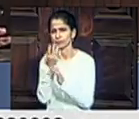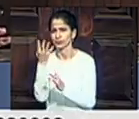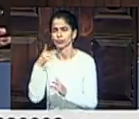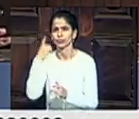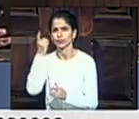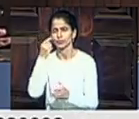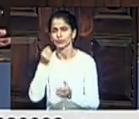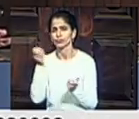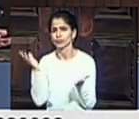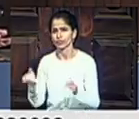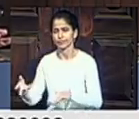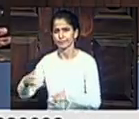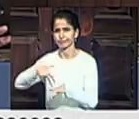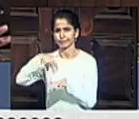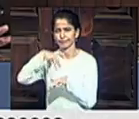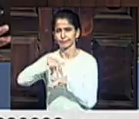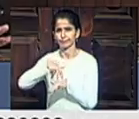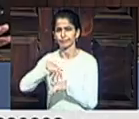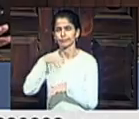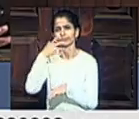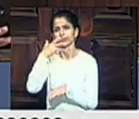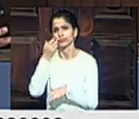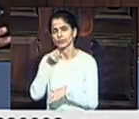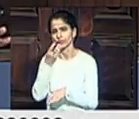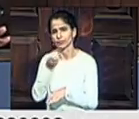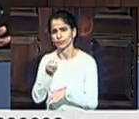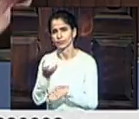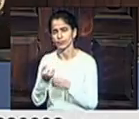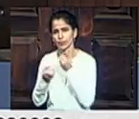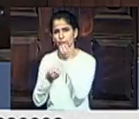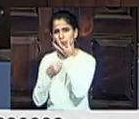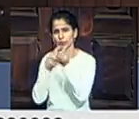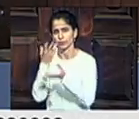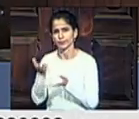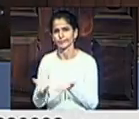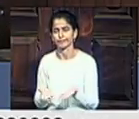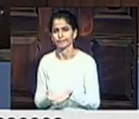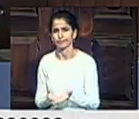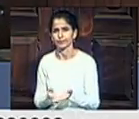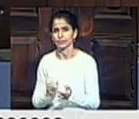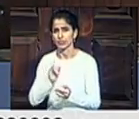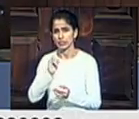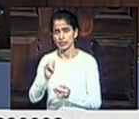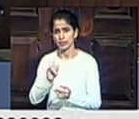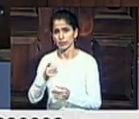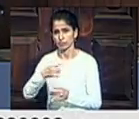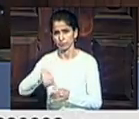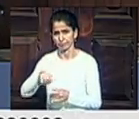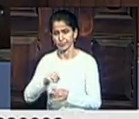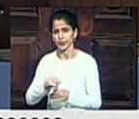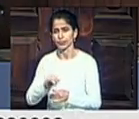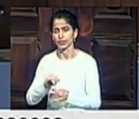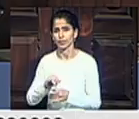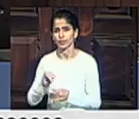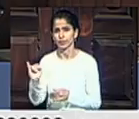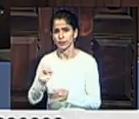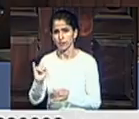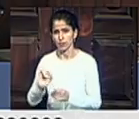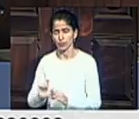aqui para falar o seguinte: quando a gente aumenta a